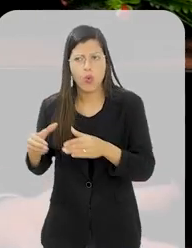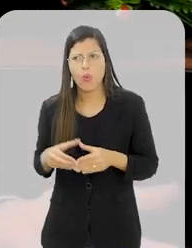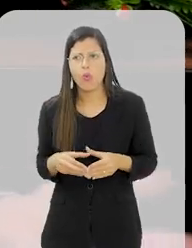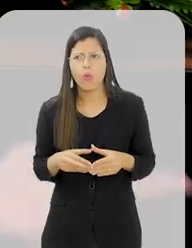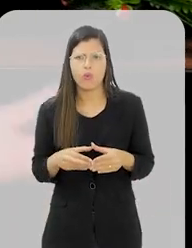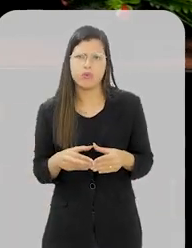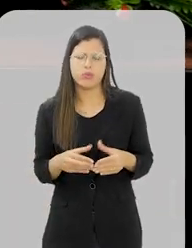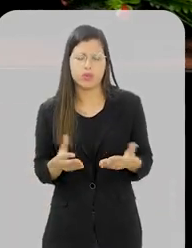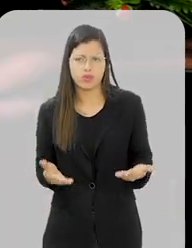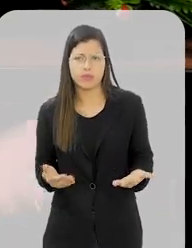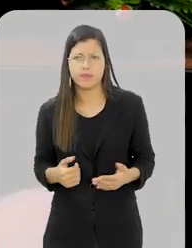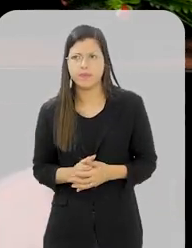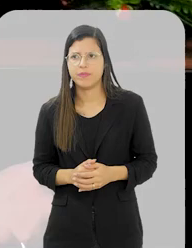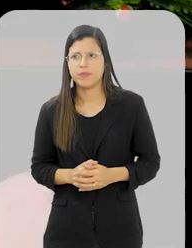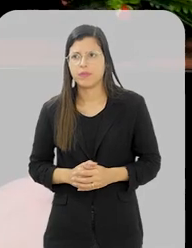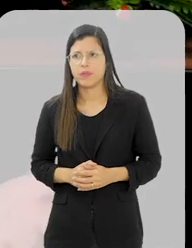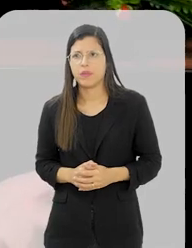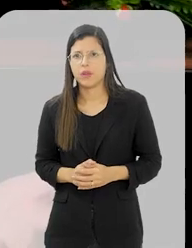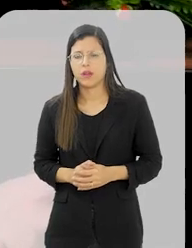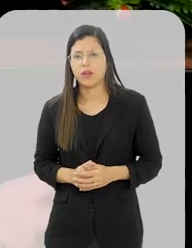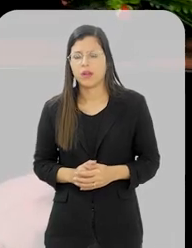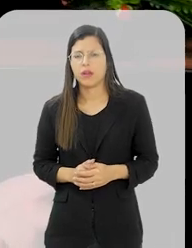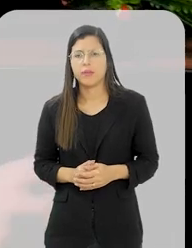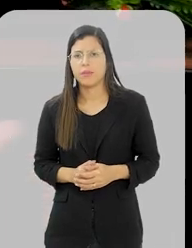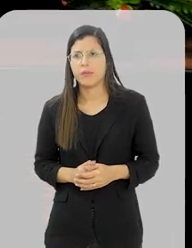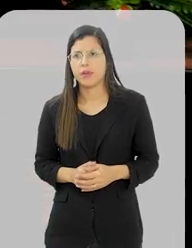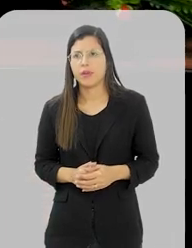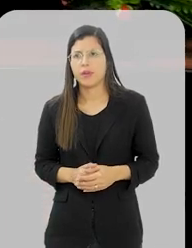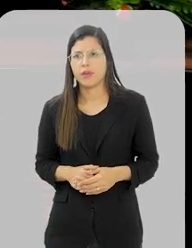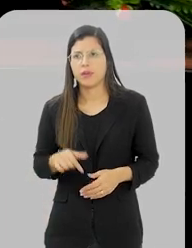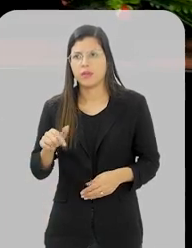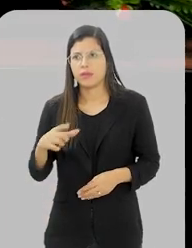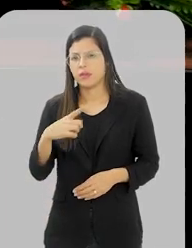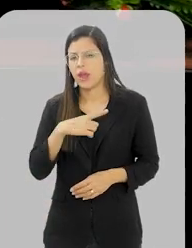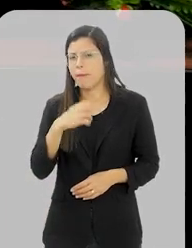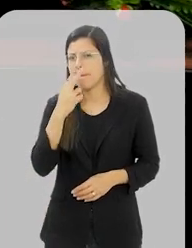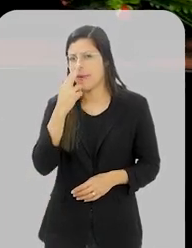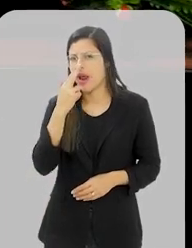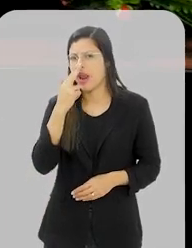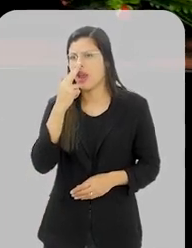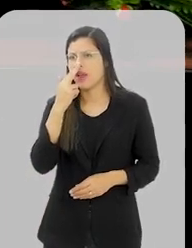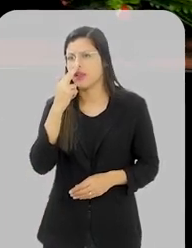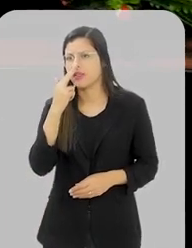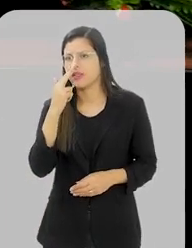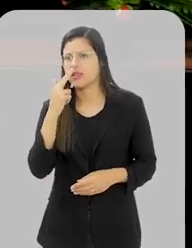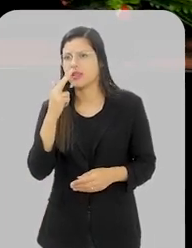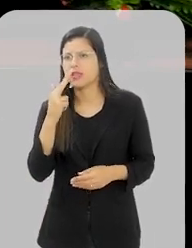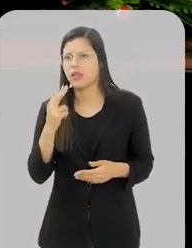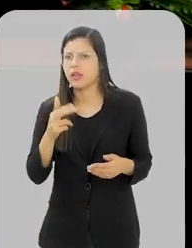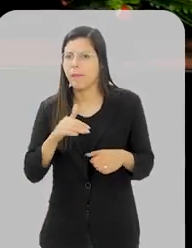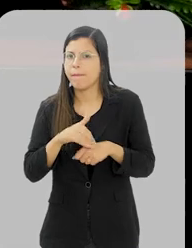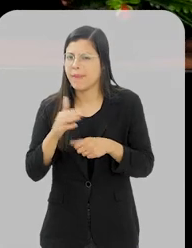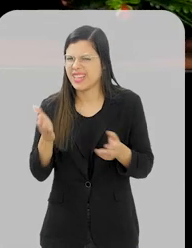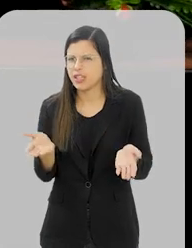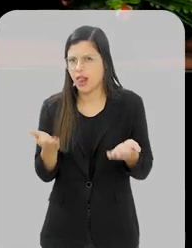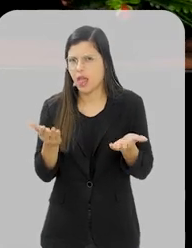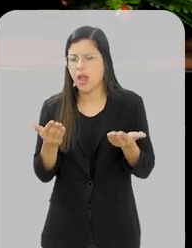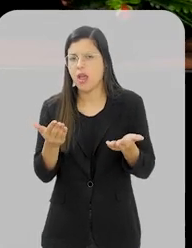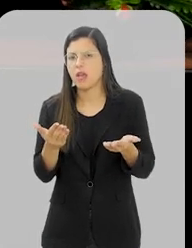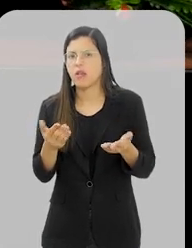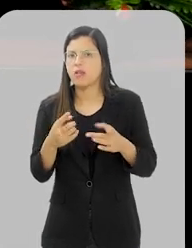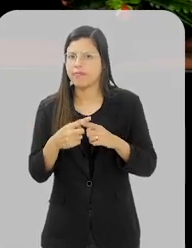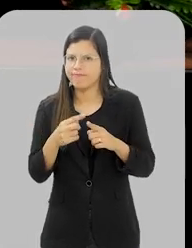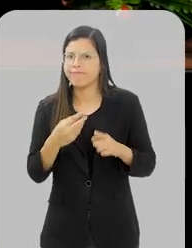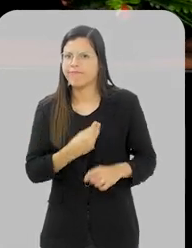sociais tá vamos dizer assim então Eh isso de uma certa forma há um um relaxamento mas ainda